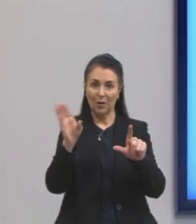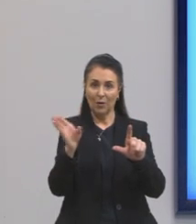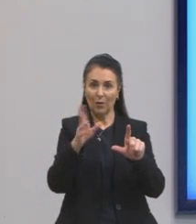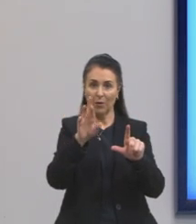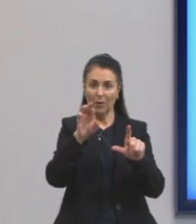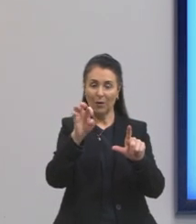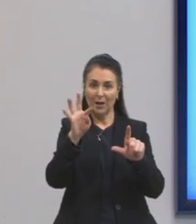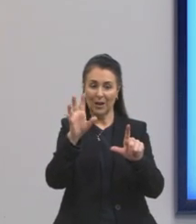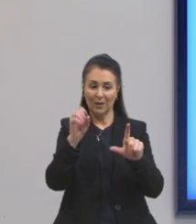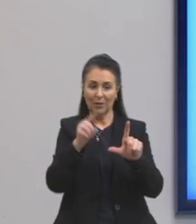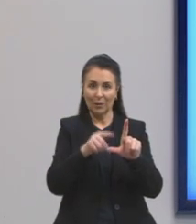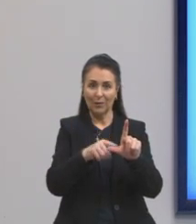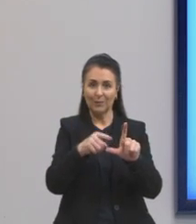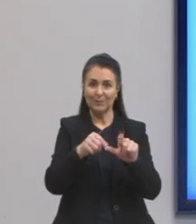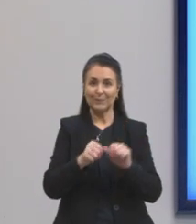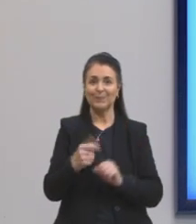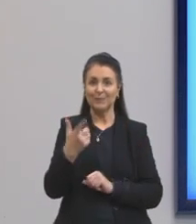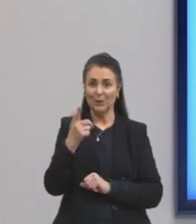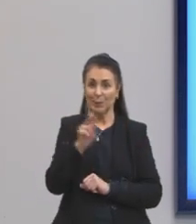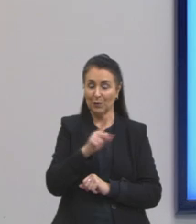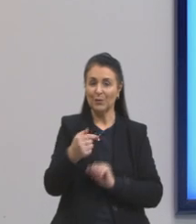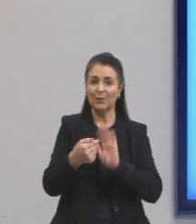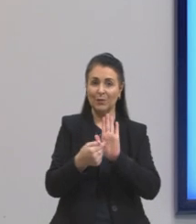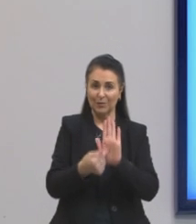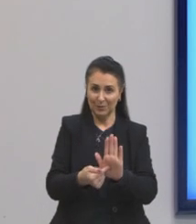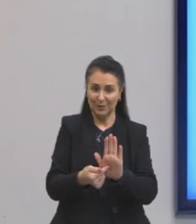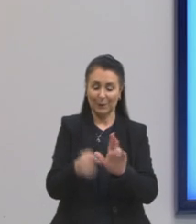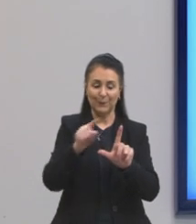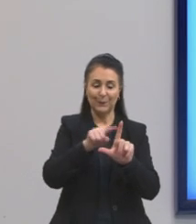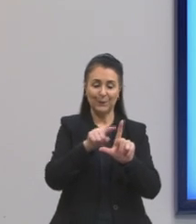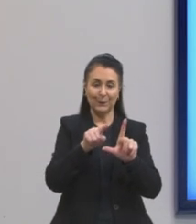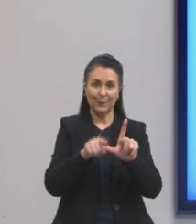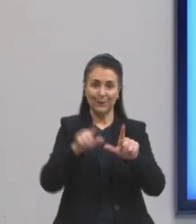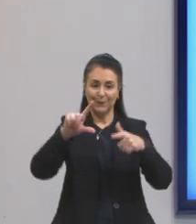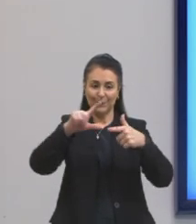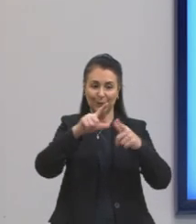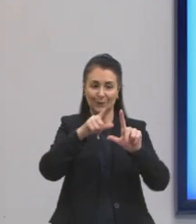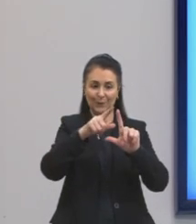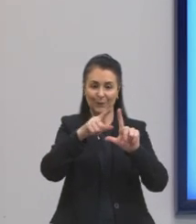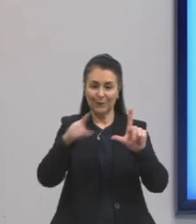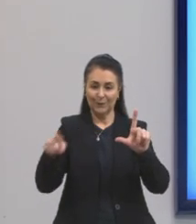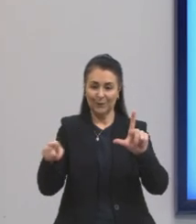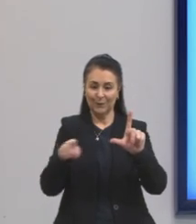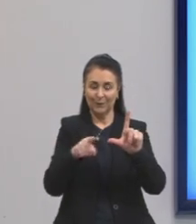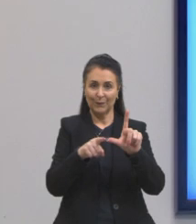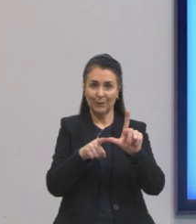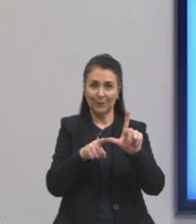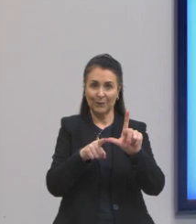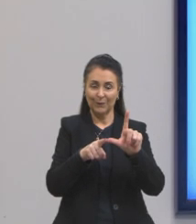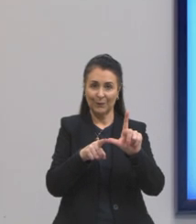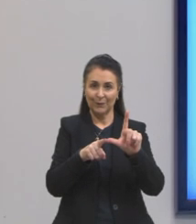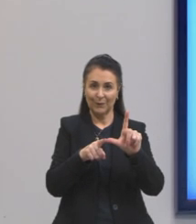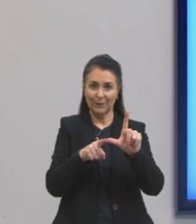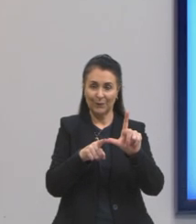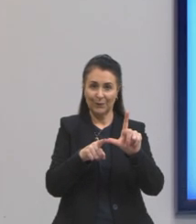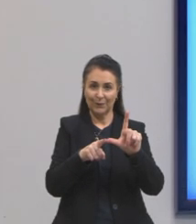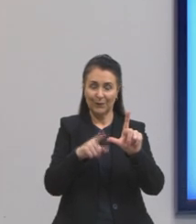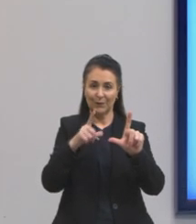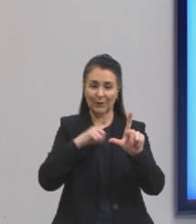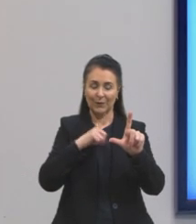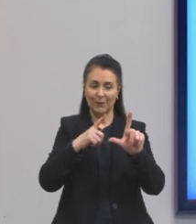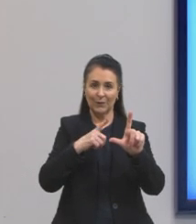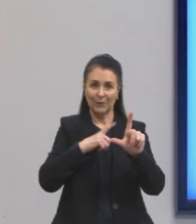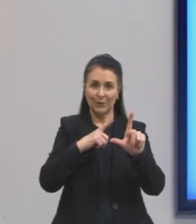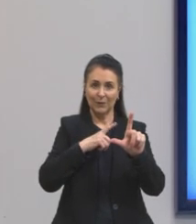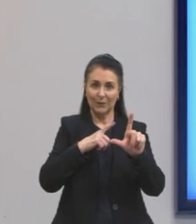eu vou destacar Exatamente isso destacar Exatamente esse triângulo retângulo então Aqui nós temos em